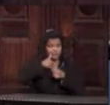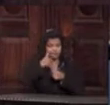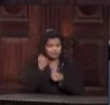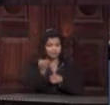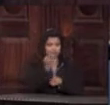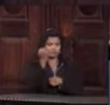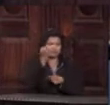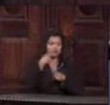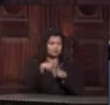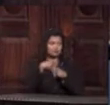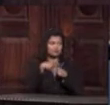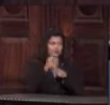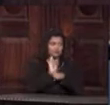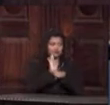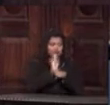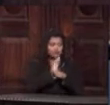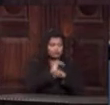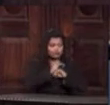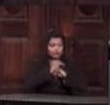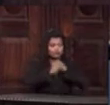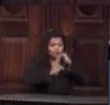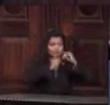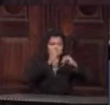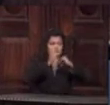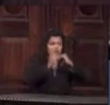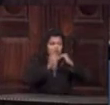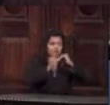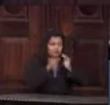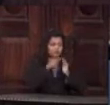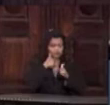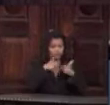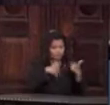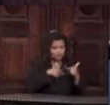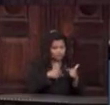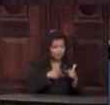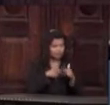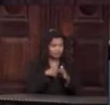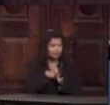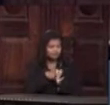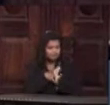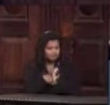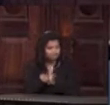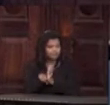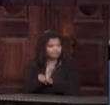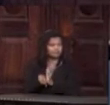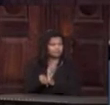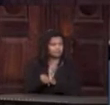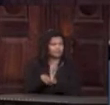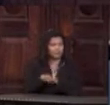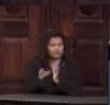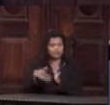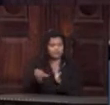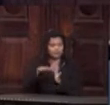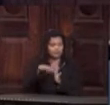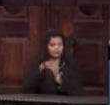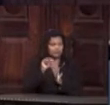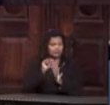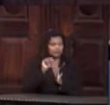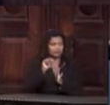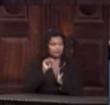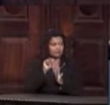trabalhos desta comissão parlamentar de inquérito que gerou sobretudo em torno